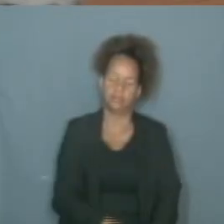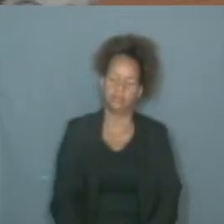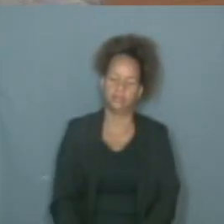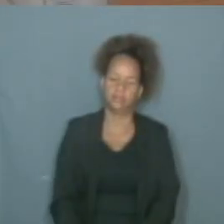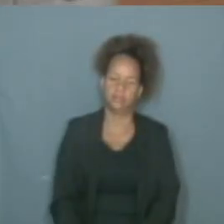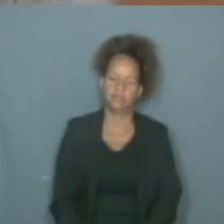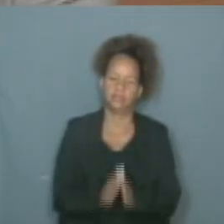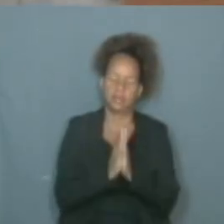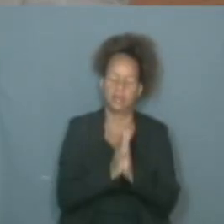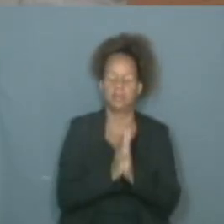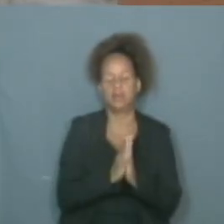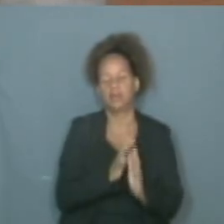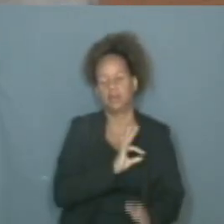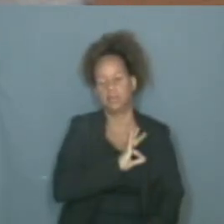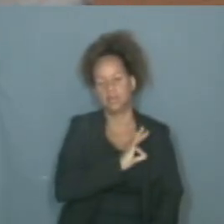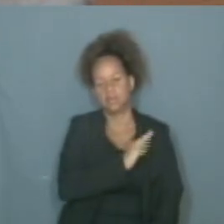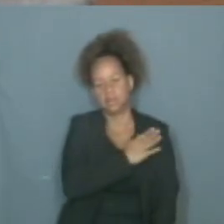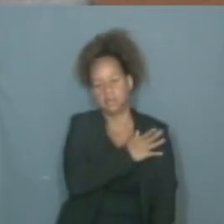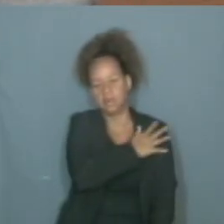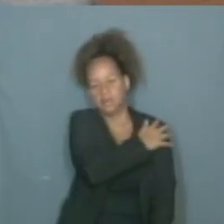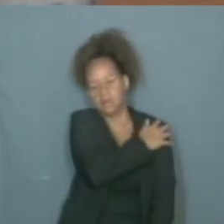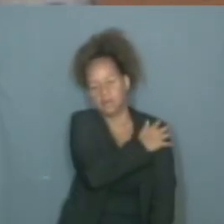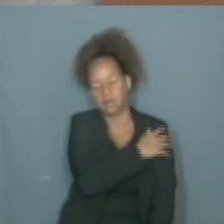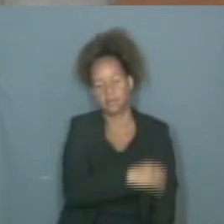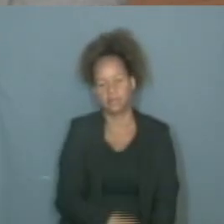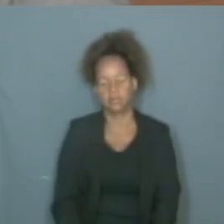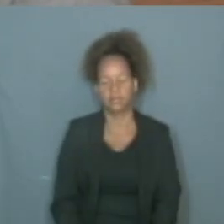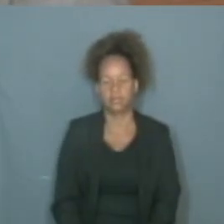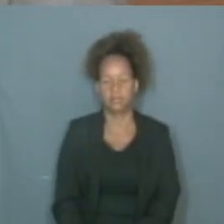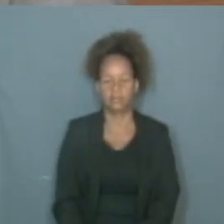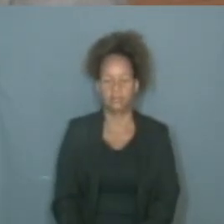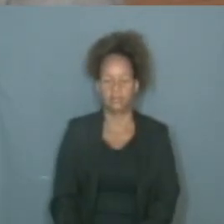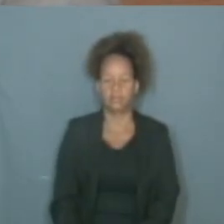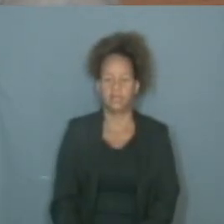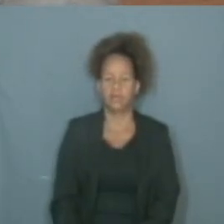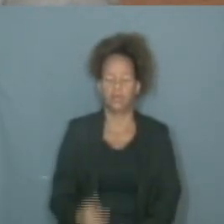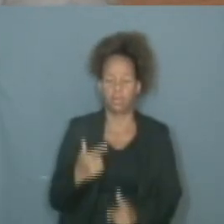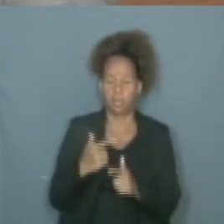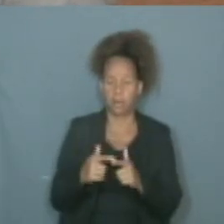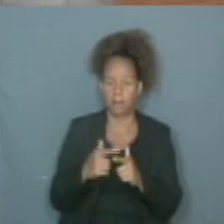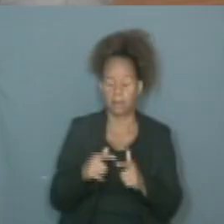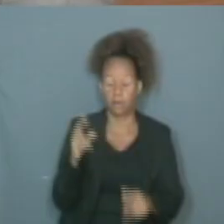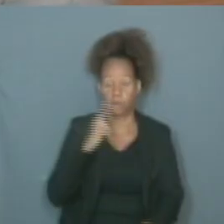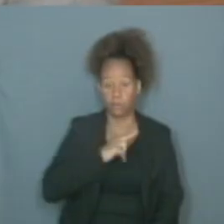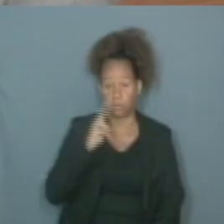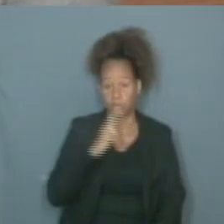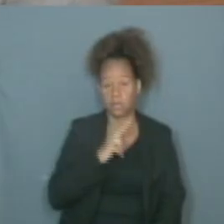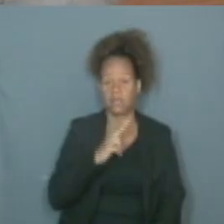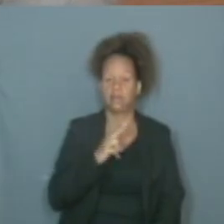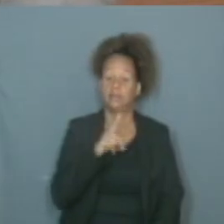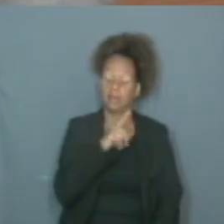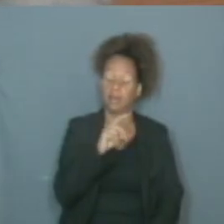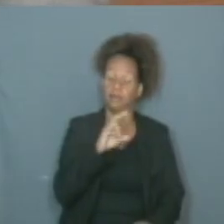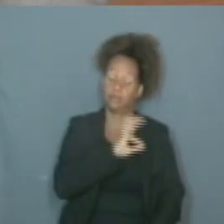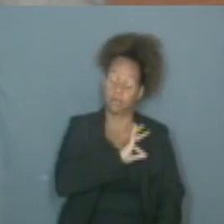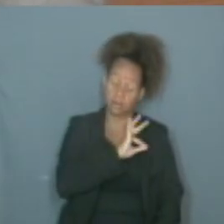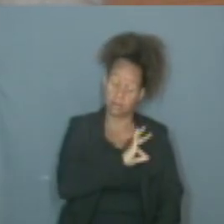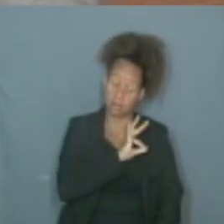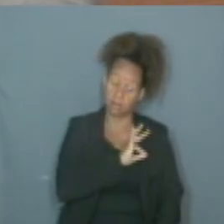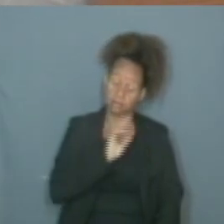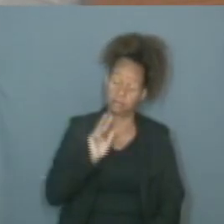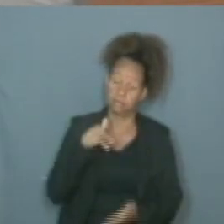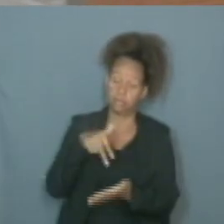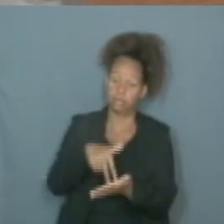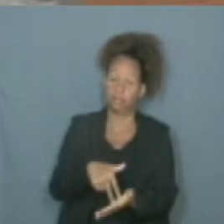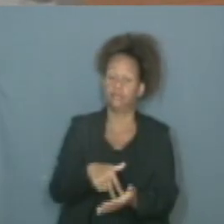Um apelo à Polícia Militar para a adoção de providências urgentes para reforçar o policiamento ostensivo e